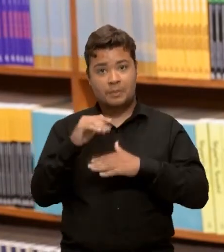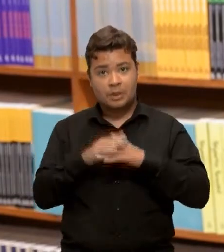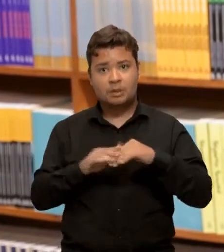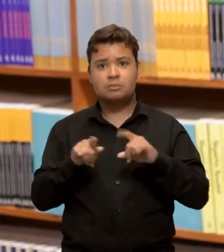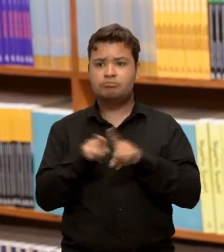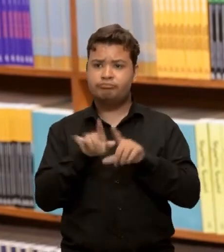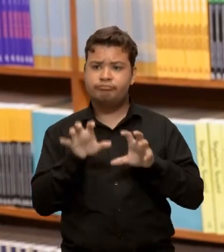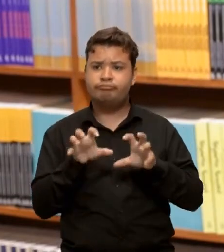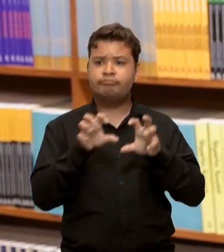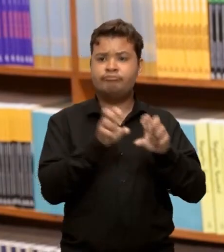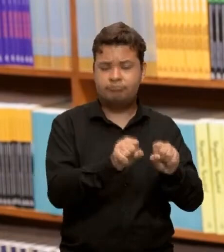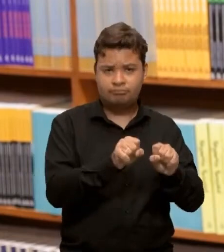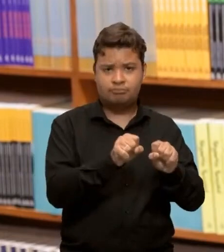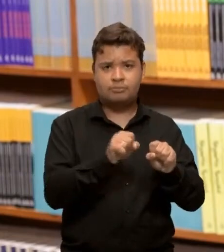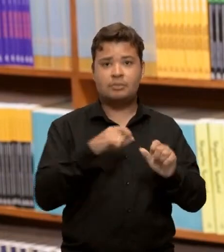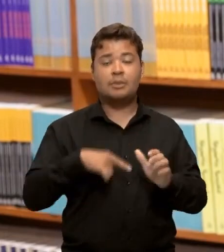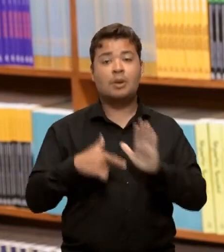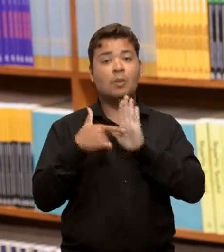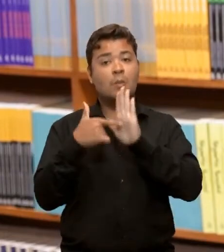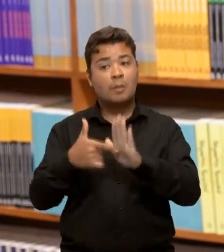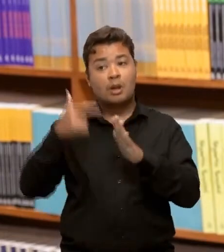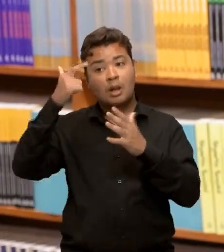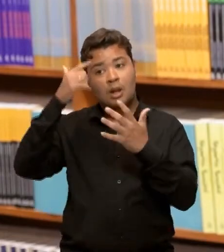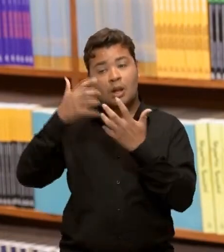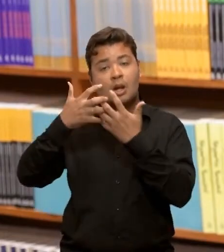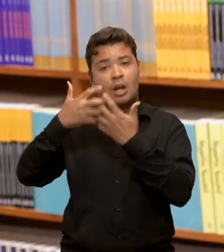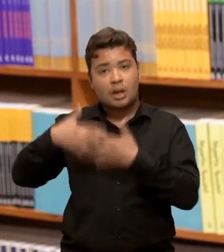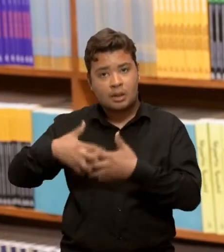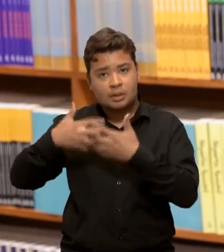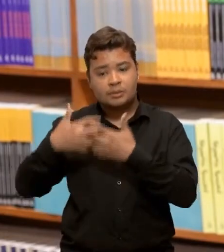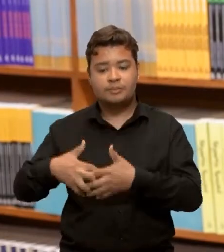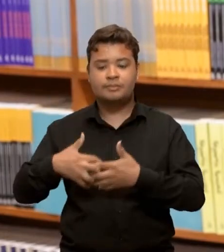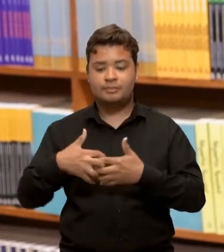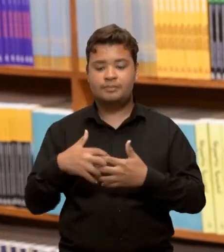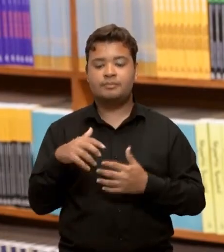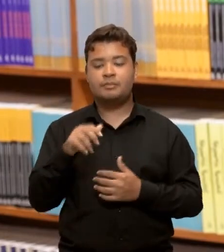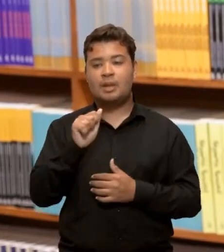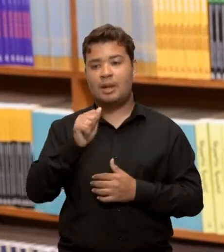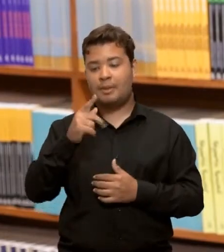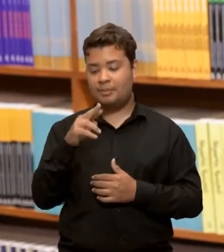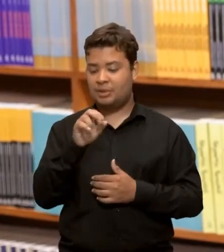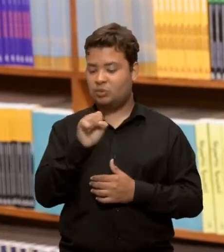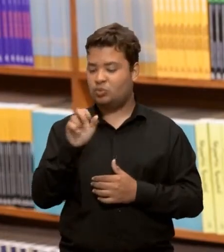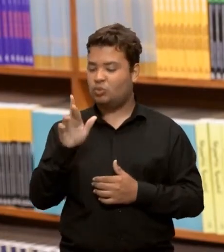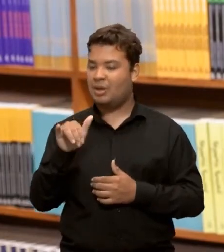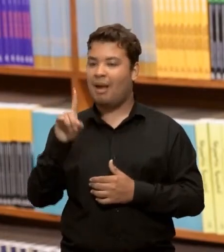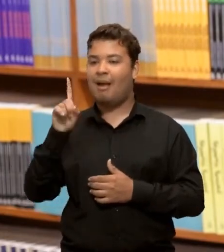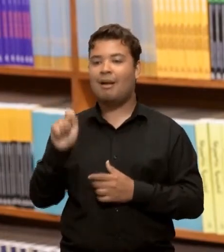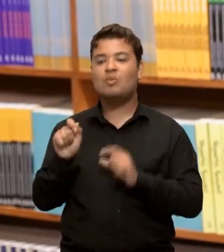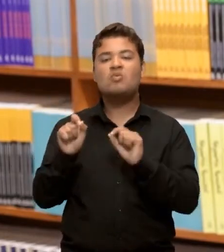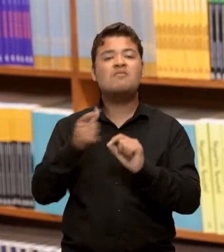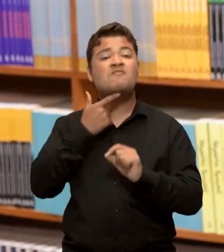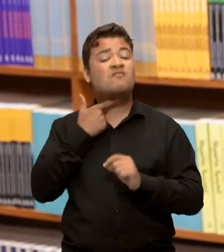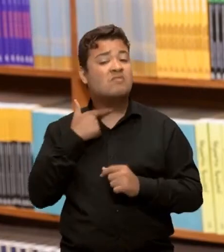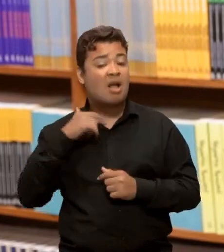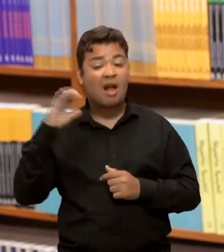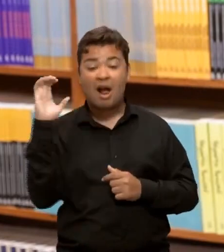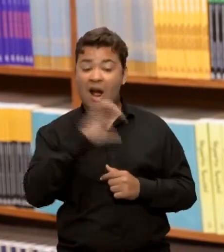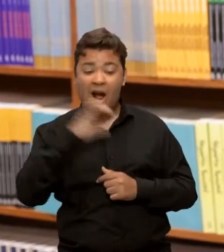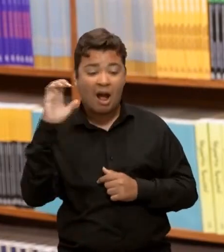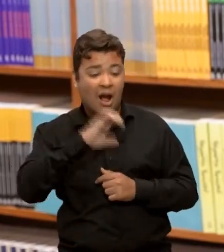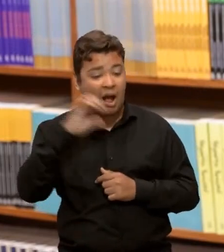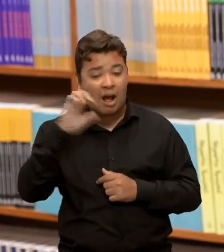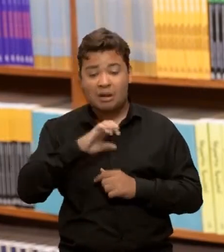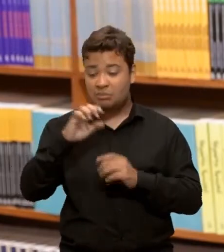Apropriações. Ela apresenta uma reflexão sobre a apressurada, que é a vontade de chegar o mais rápido possível à conclusão